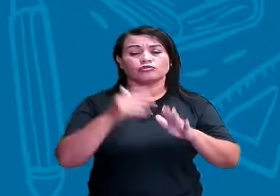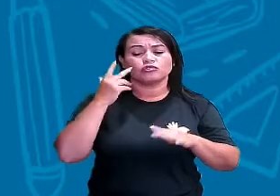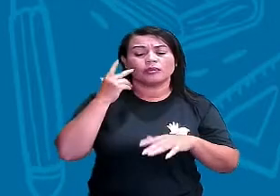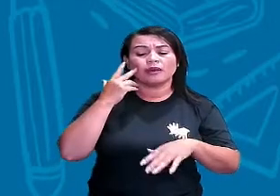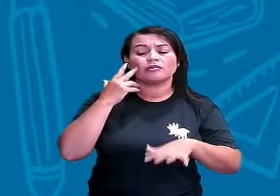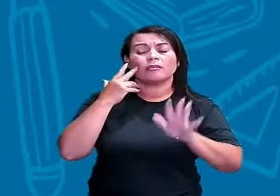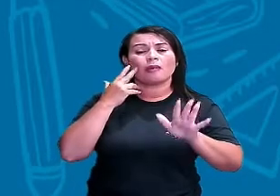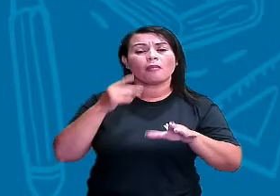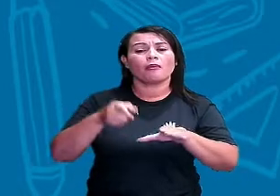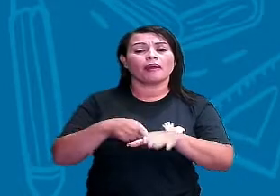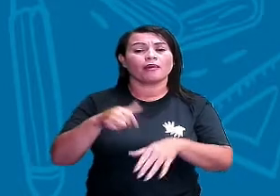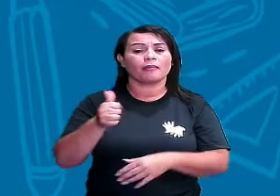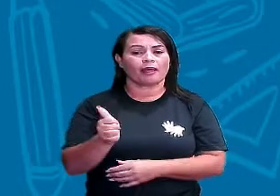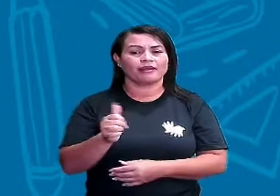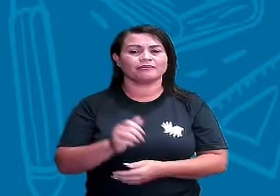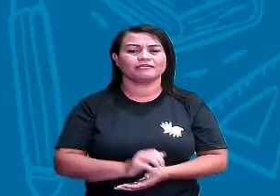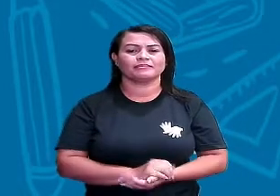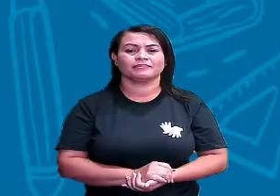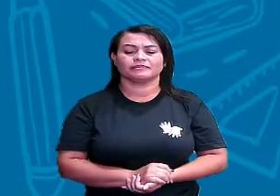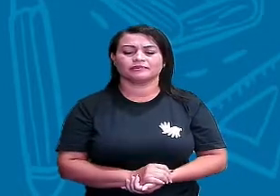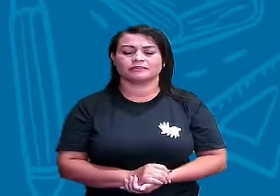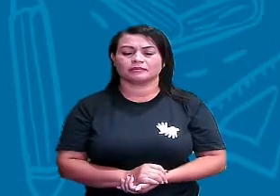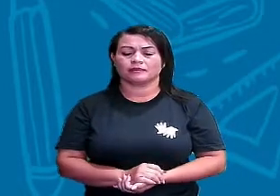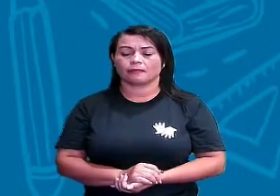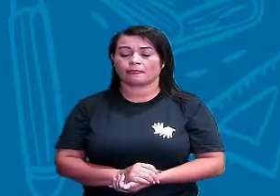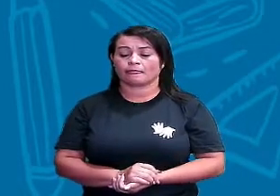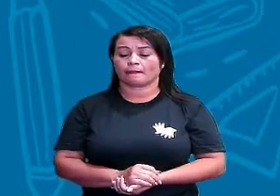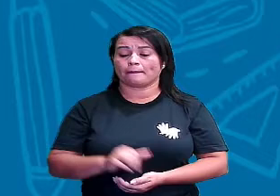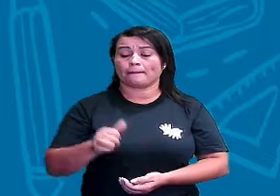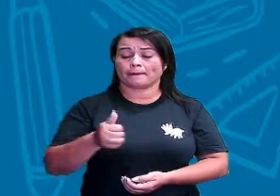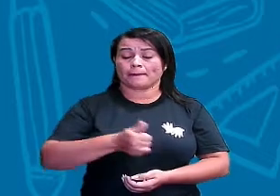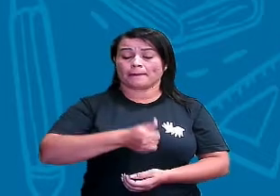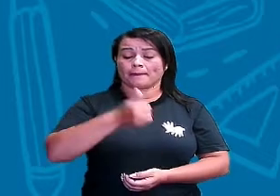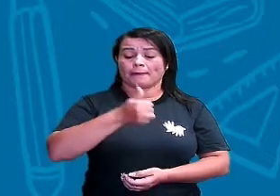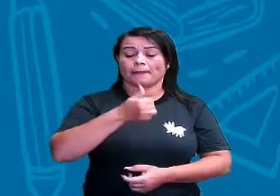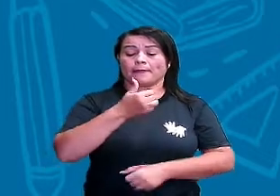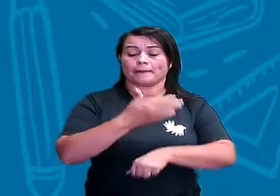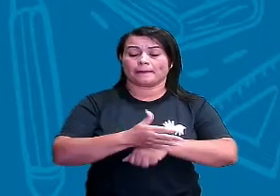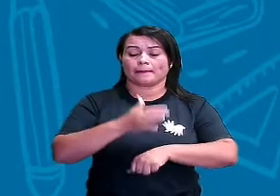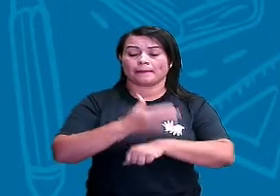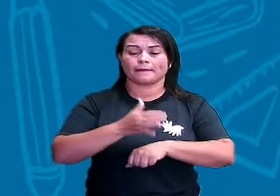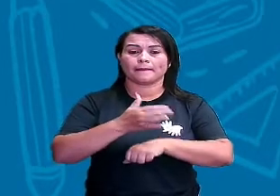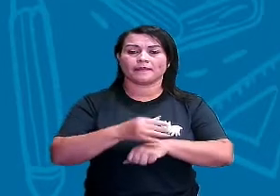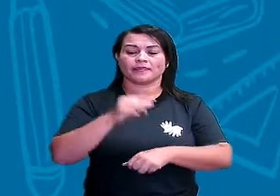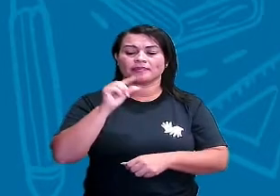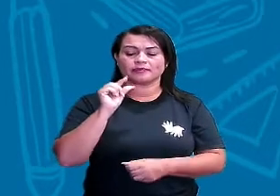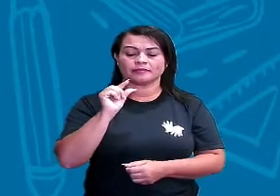certo? Vamos continuar. Primeiro a gente vai praticar um pouquinho.